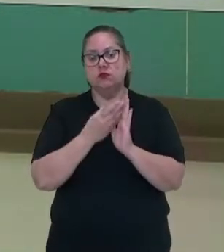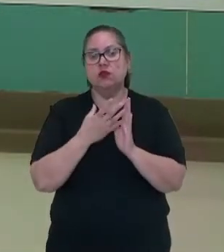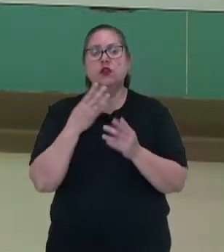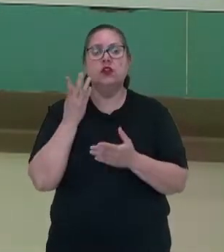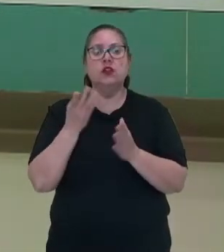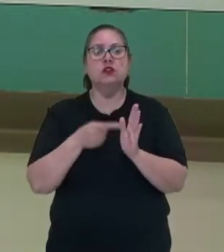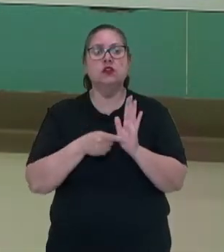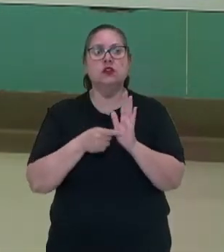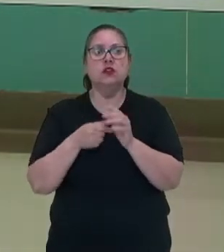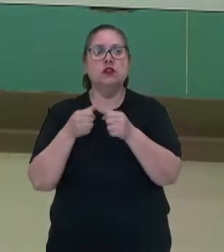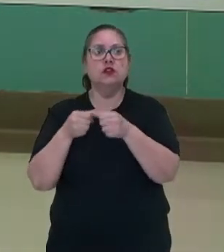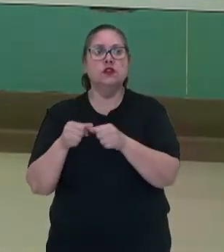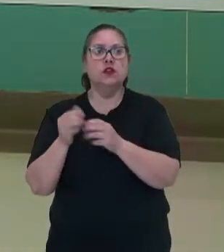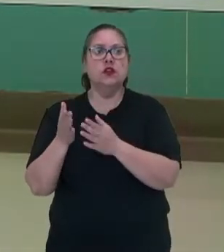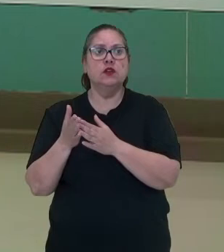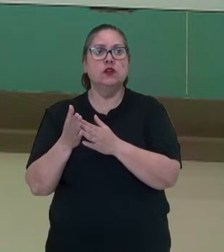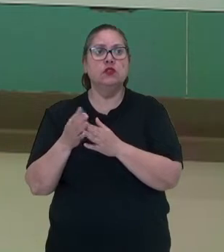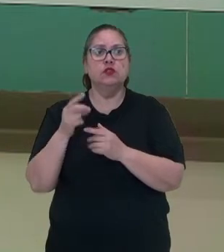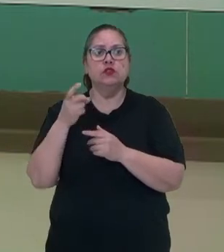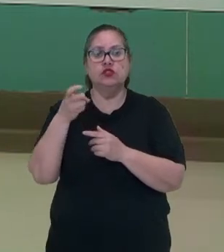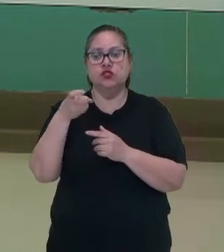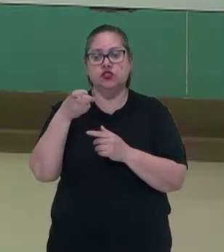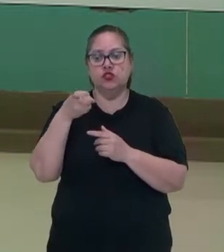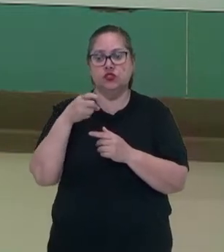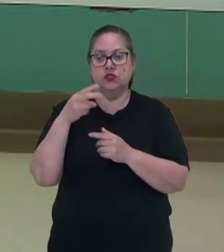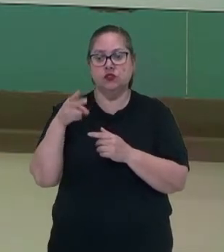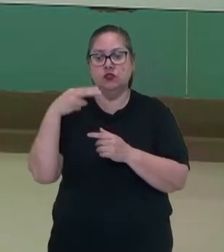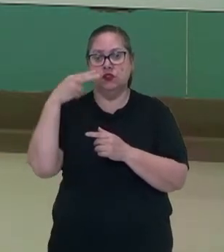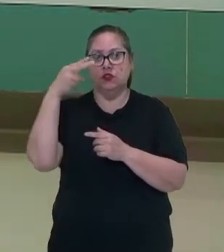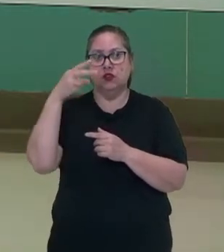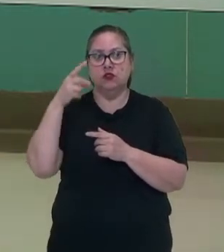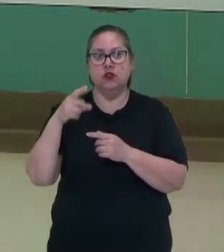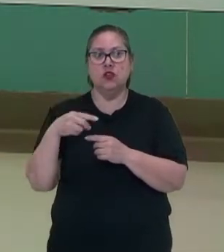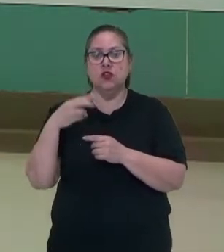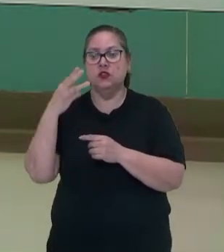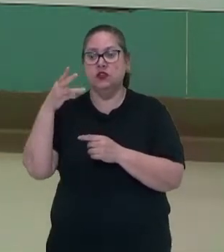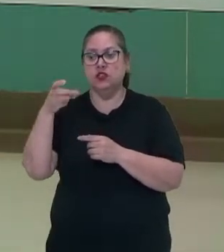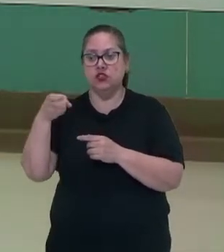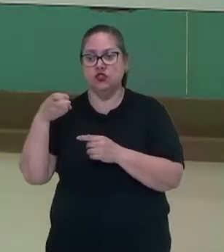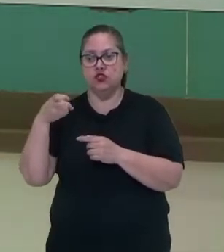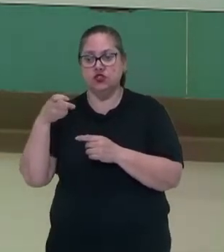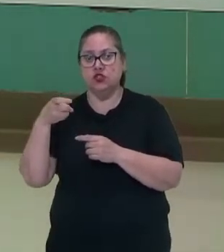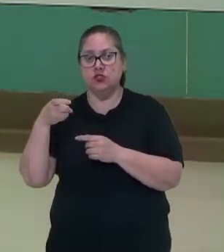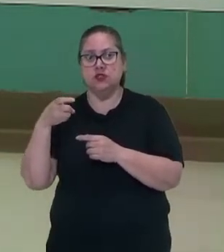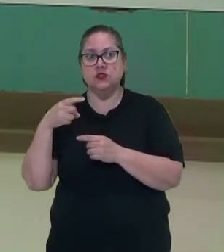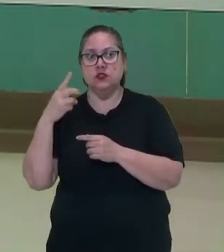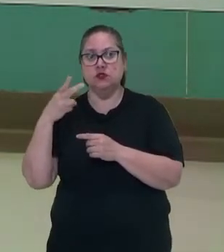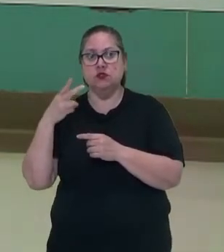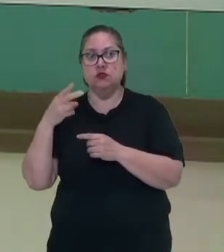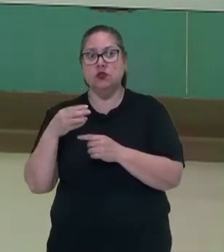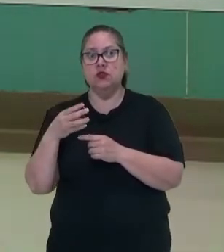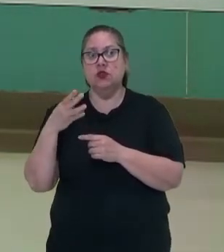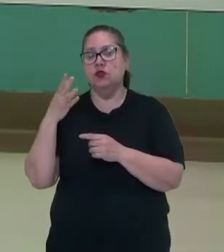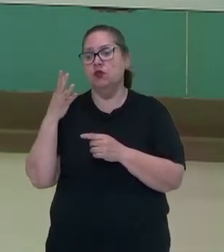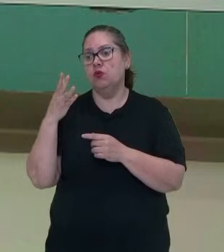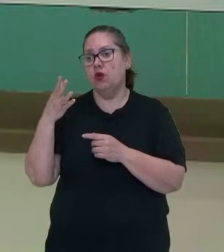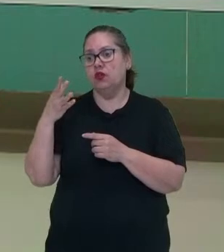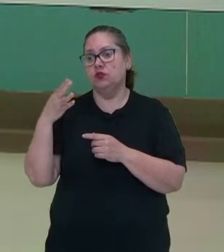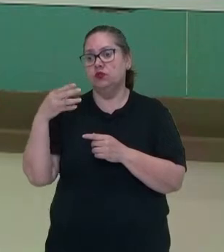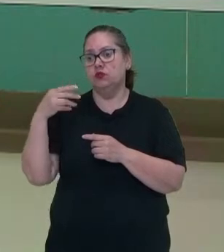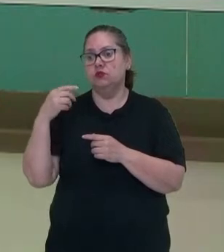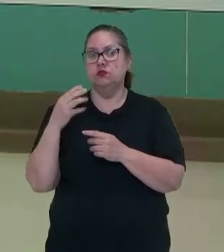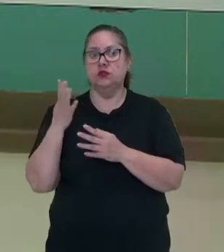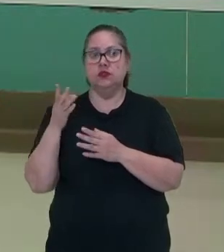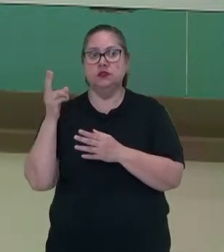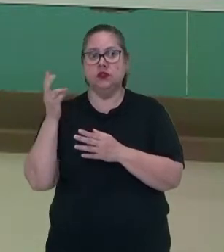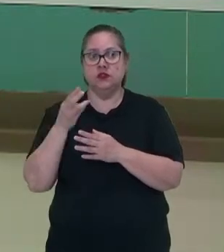que sobra da primeira parcela? Sobra o x ao quadrado, sobra o 3x da segunda, né? E sobra apenas o 4